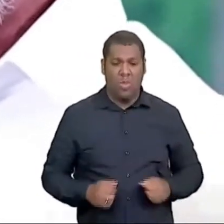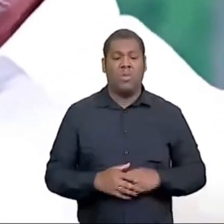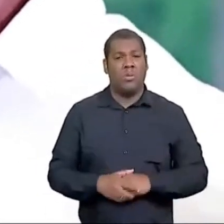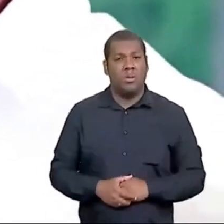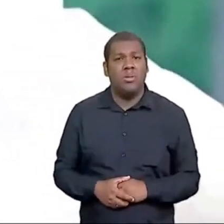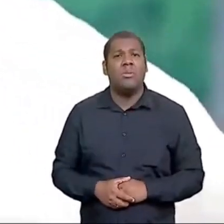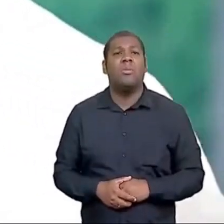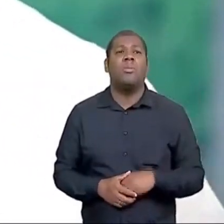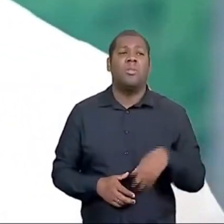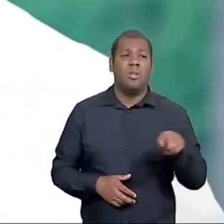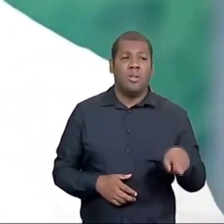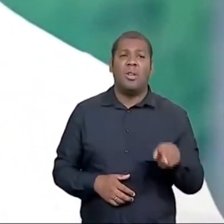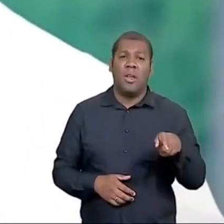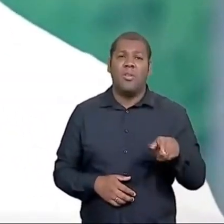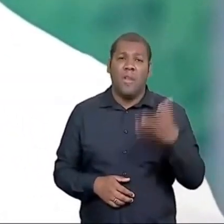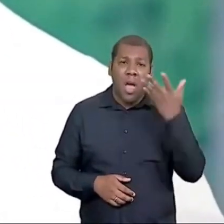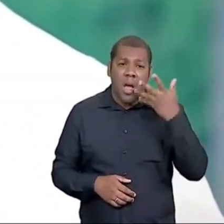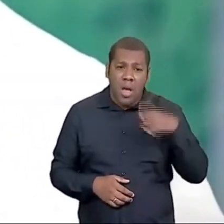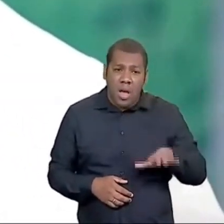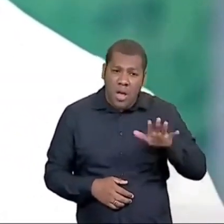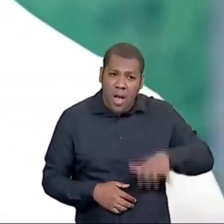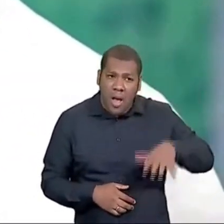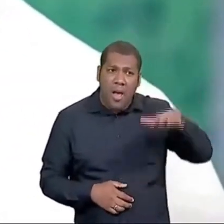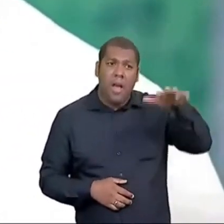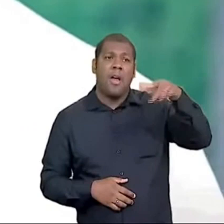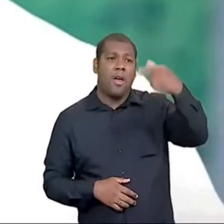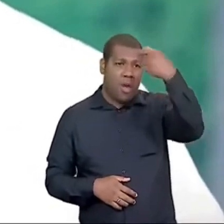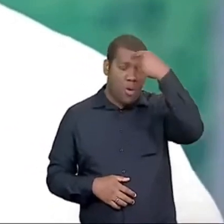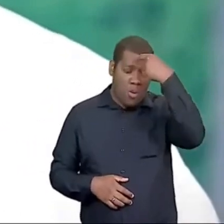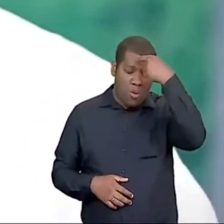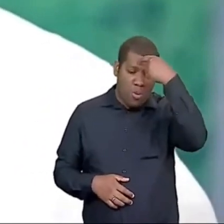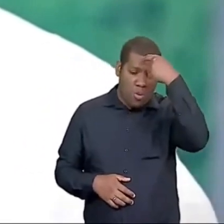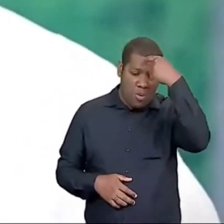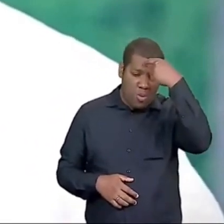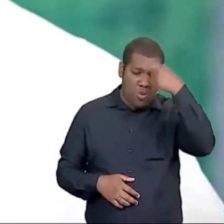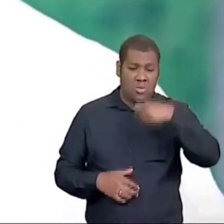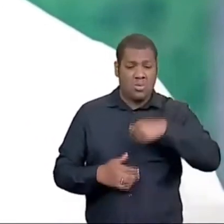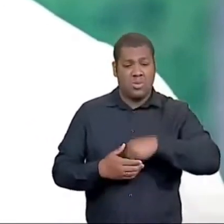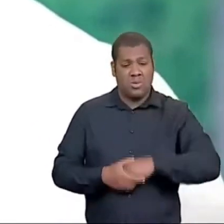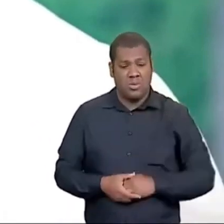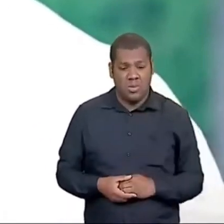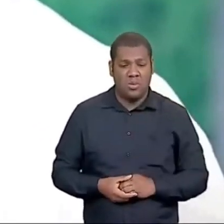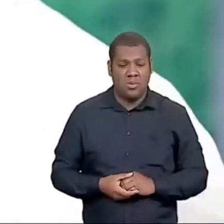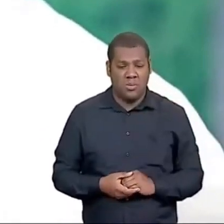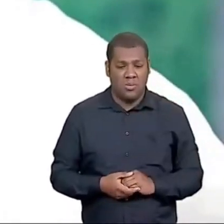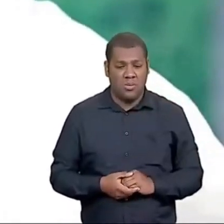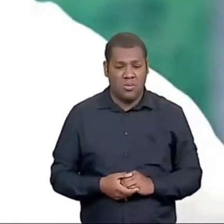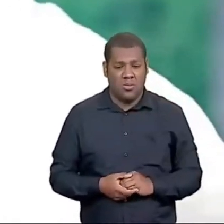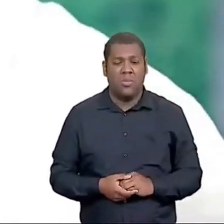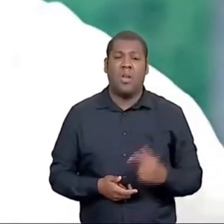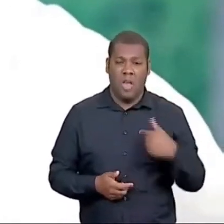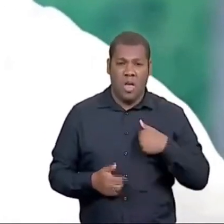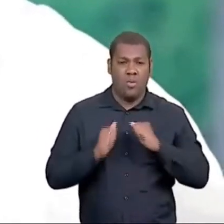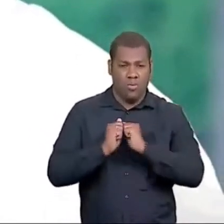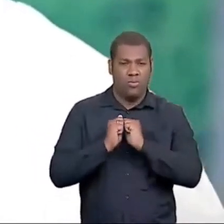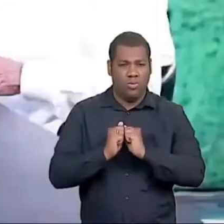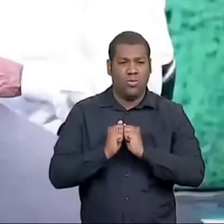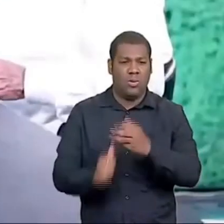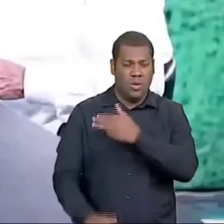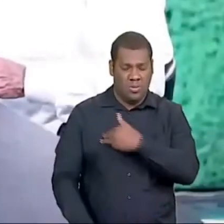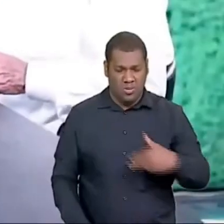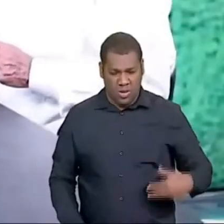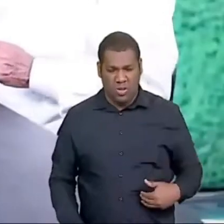gerações. Nós vamos colocar no currículo escolar, essa é uma discussão que eu vou fazer com o ministro Camilo, para ele fazer